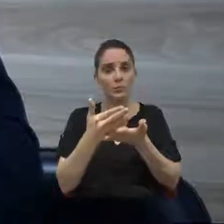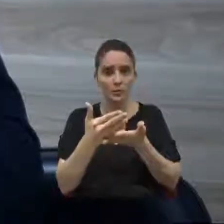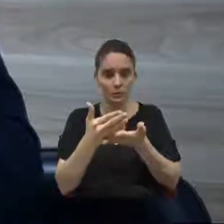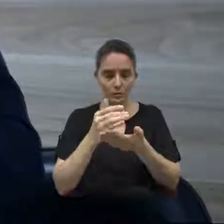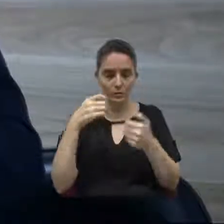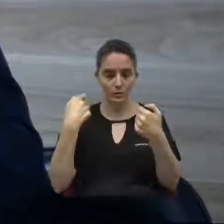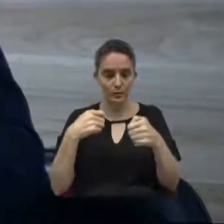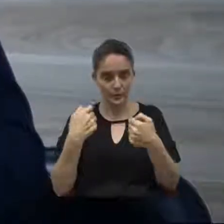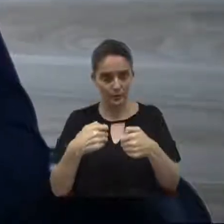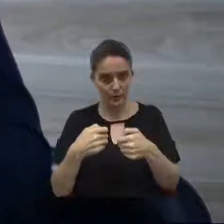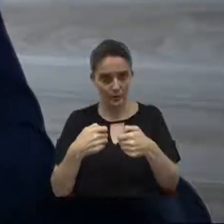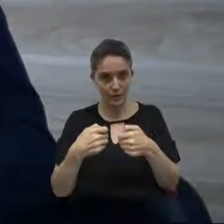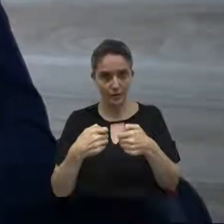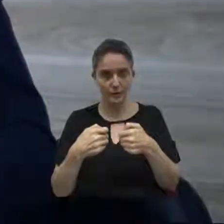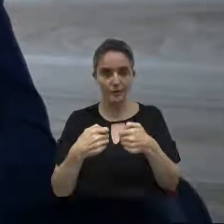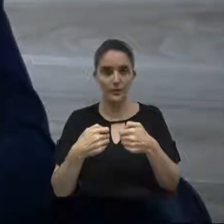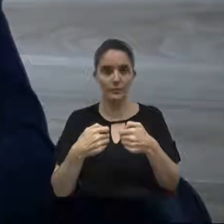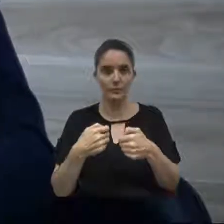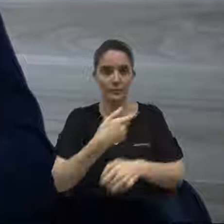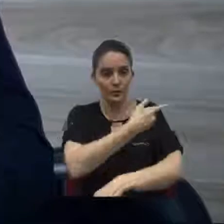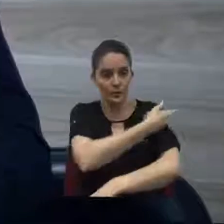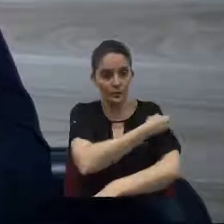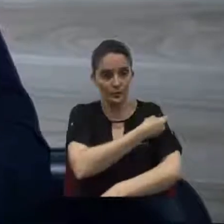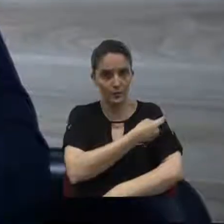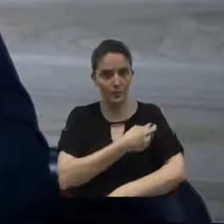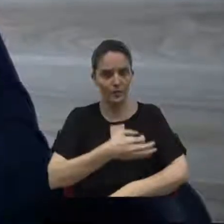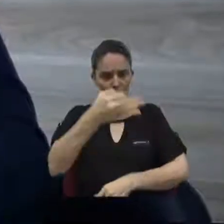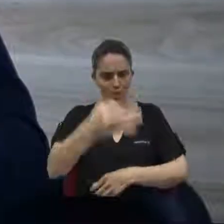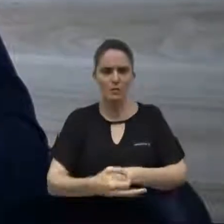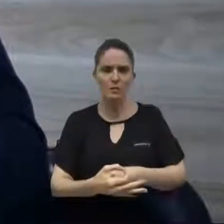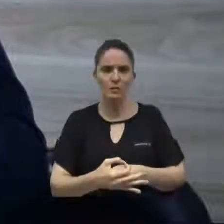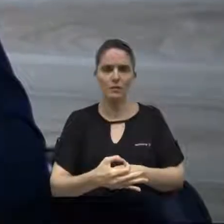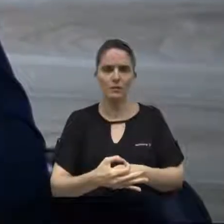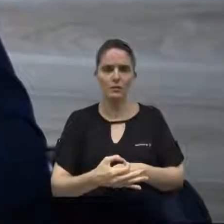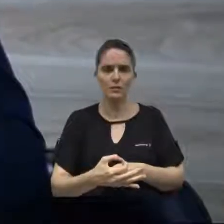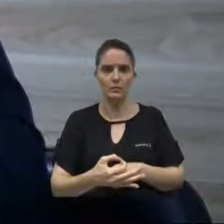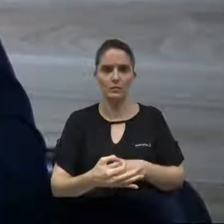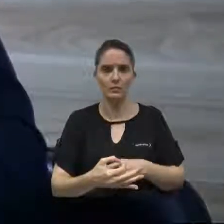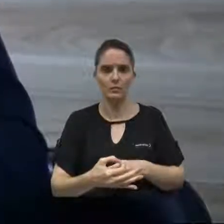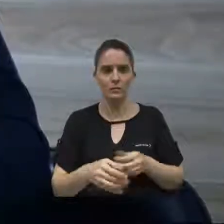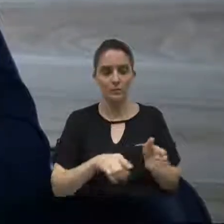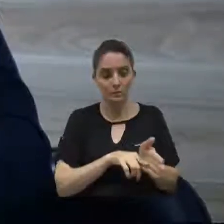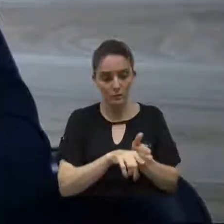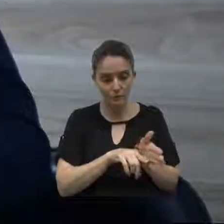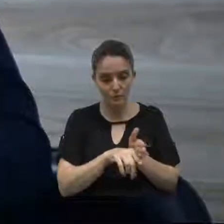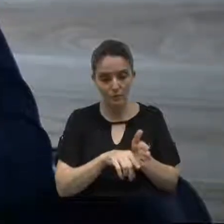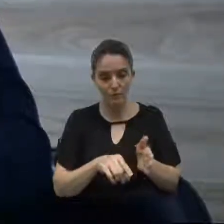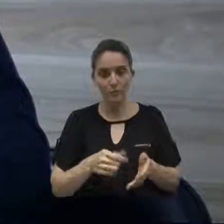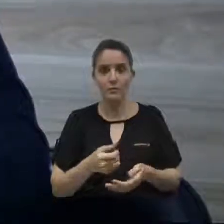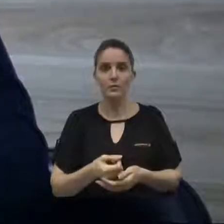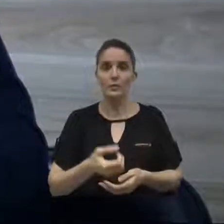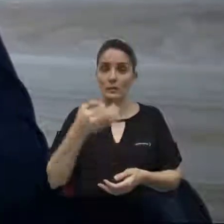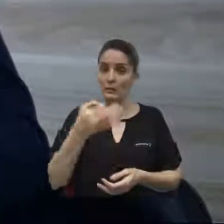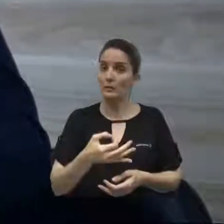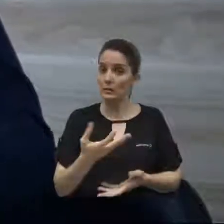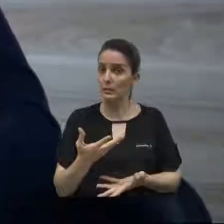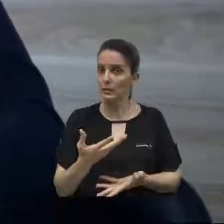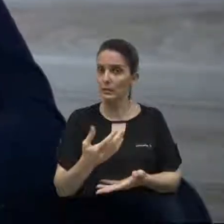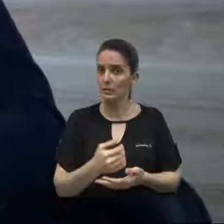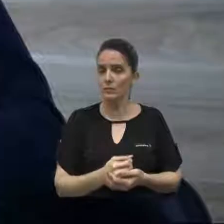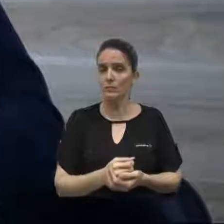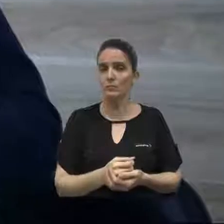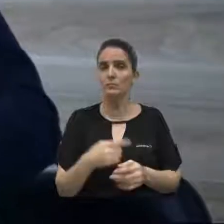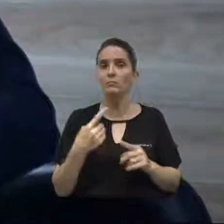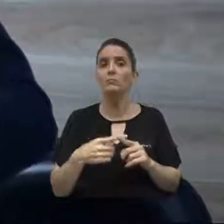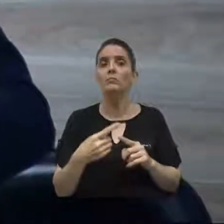o quê? Dispusesse de uma vacina segura, eficaz e que se mostre boa relação custo-efetividade, ou seja, qual é o custo